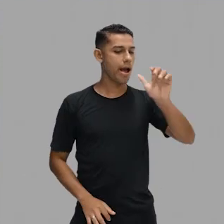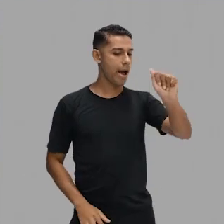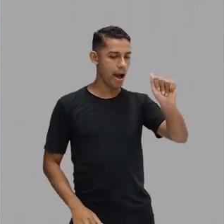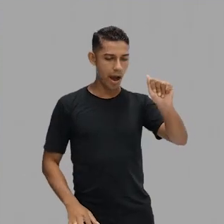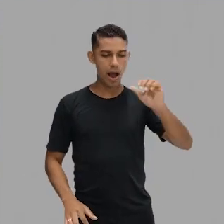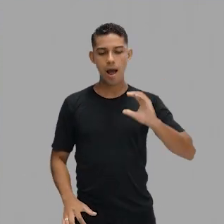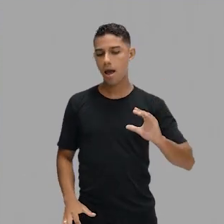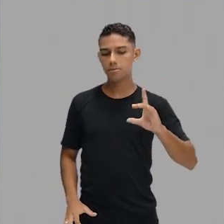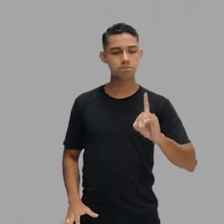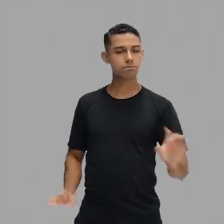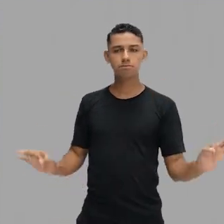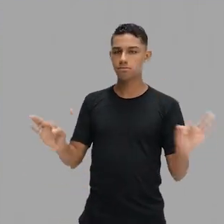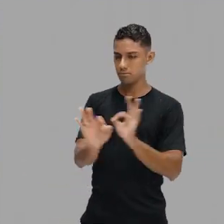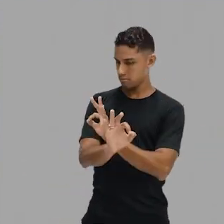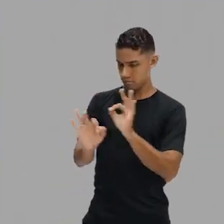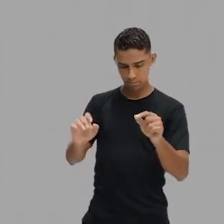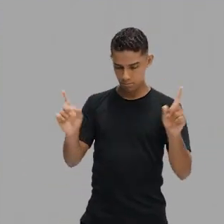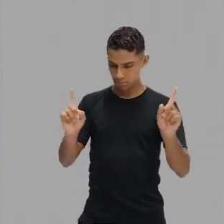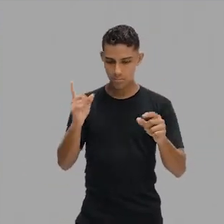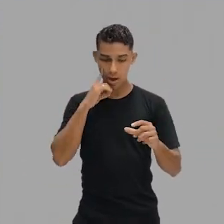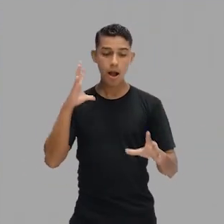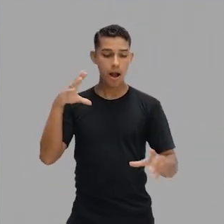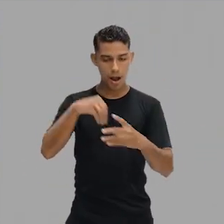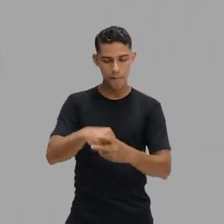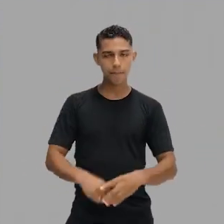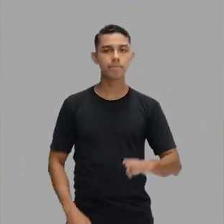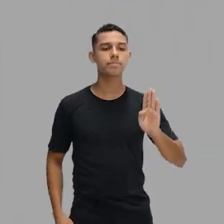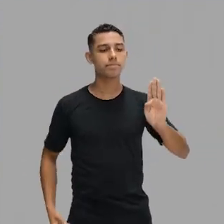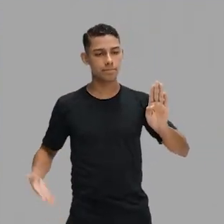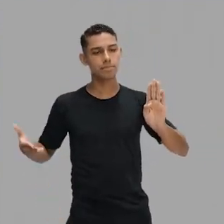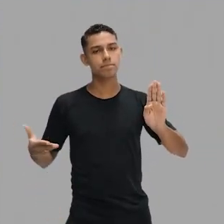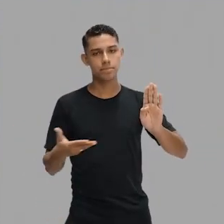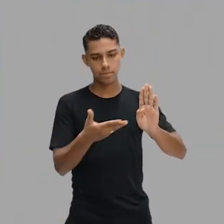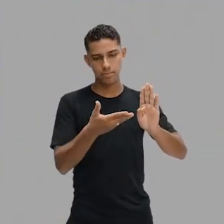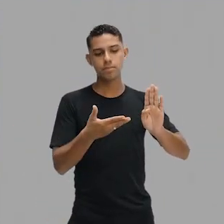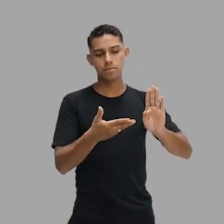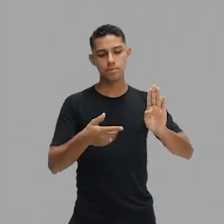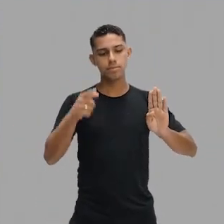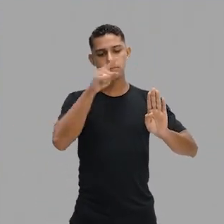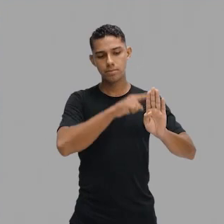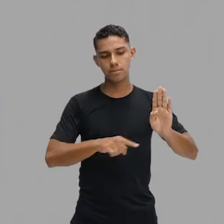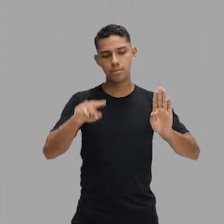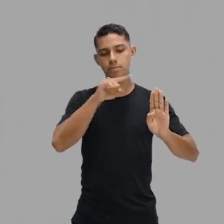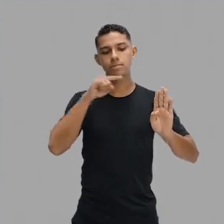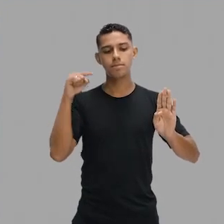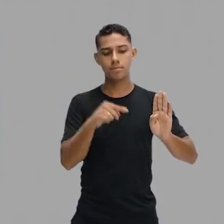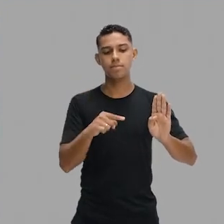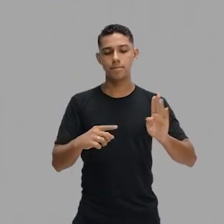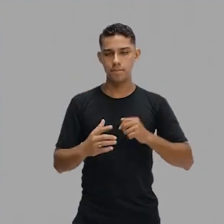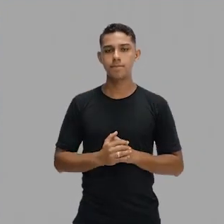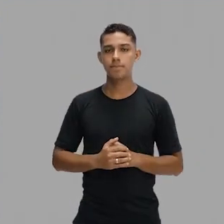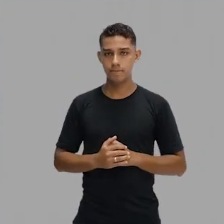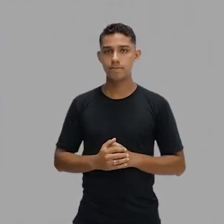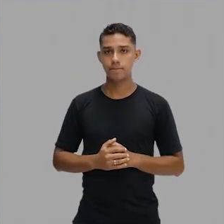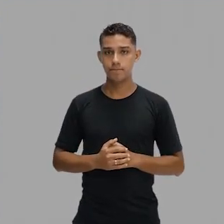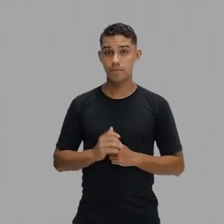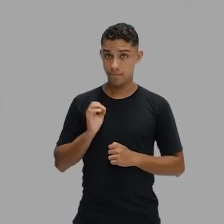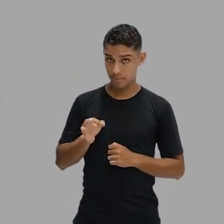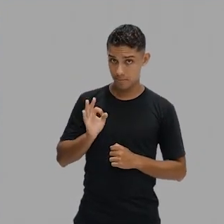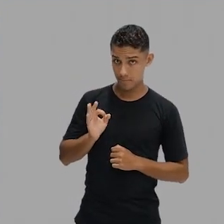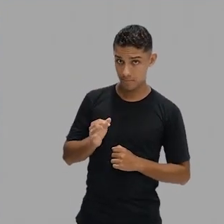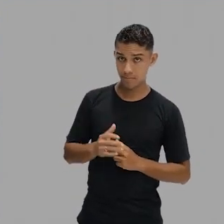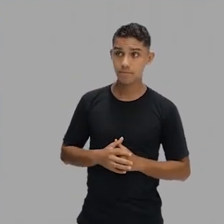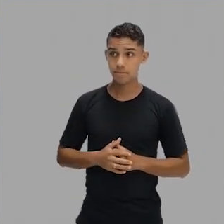teoria contratualista. O que vai mais se encaixar na teoria contratualista, assinala aí para ti a letra B de bola,